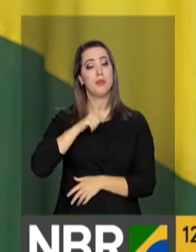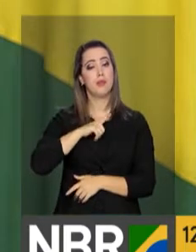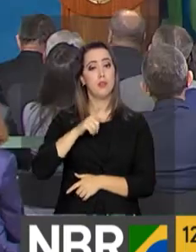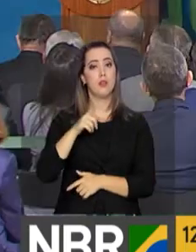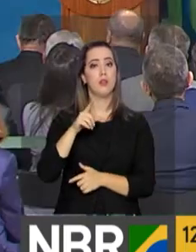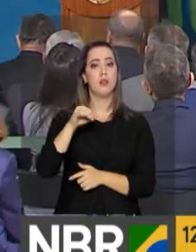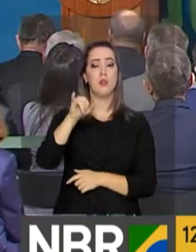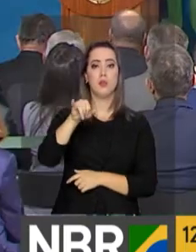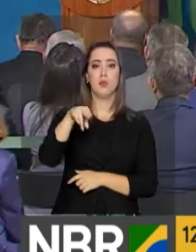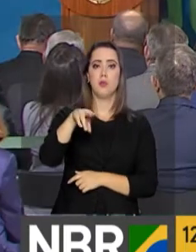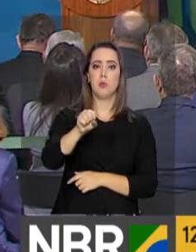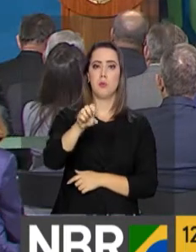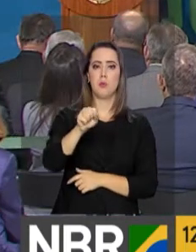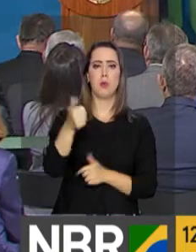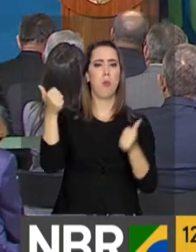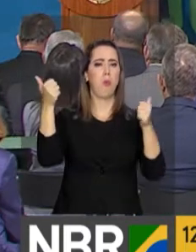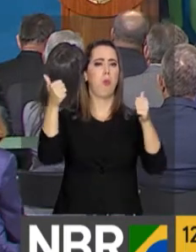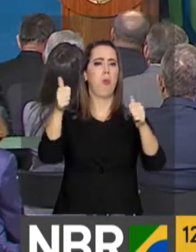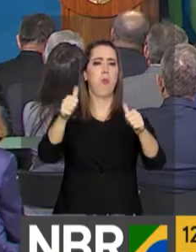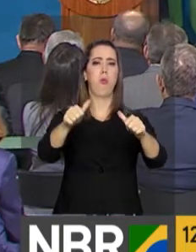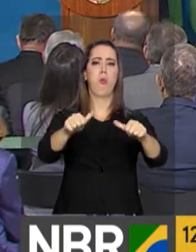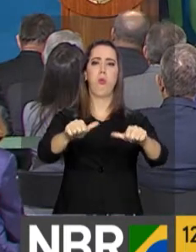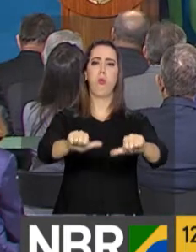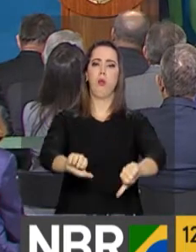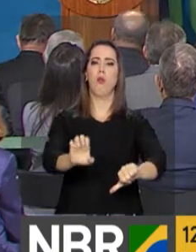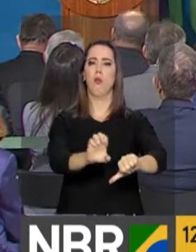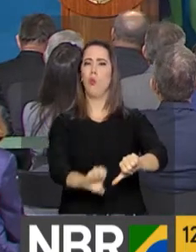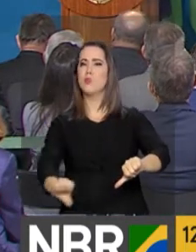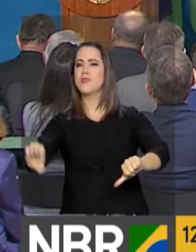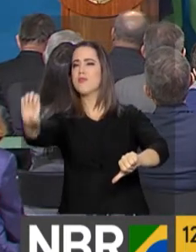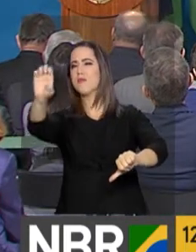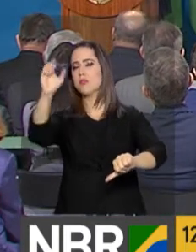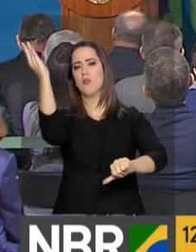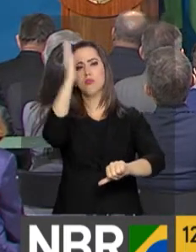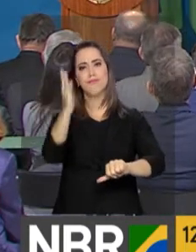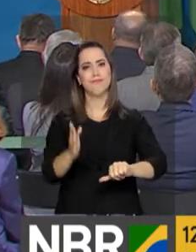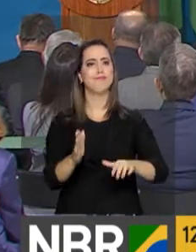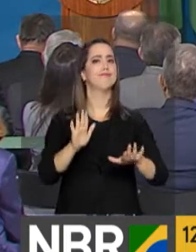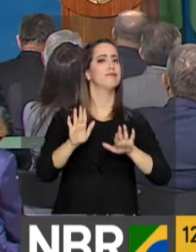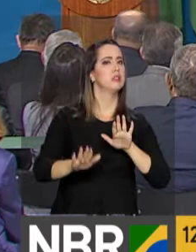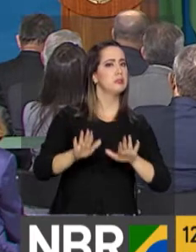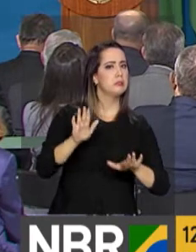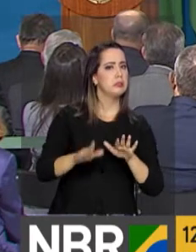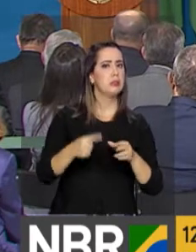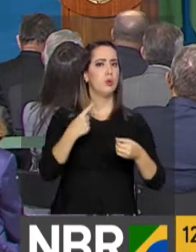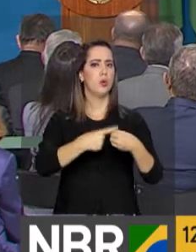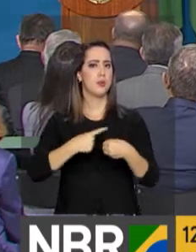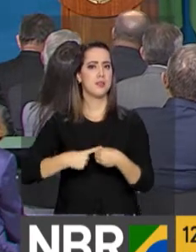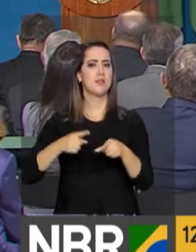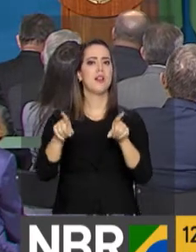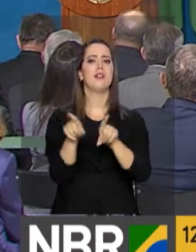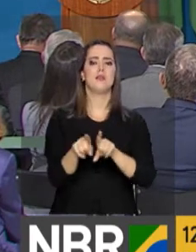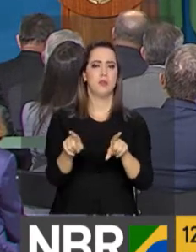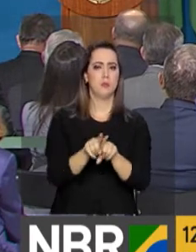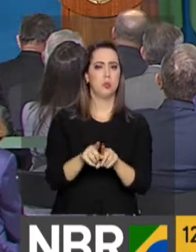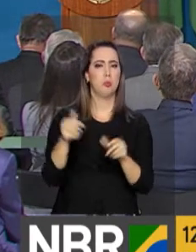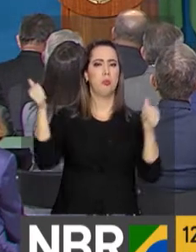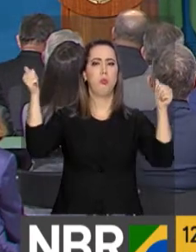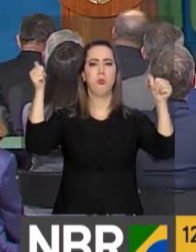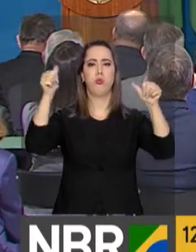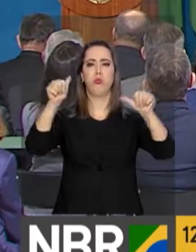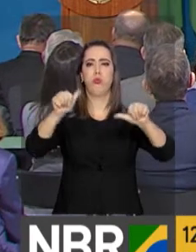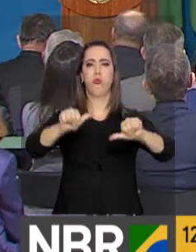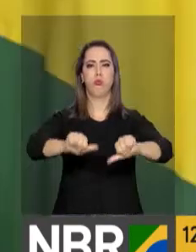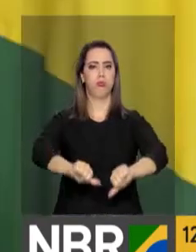praticamente levando à falência os estados brasileiros e alguns municípios brasileiros e grandes